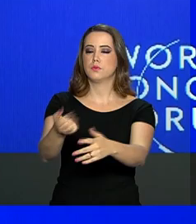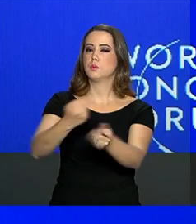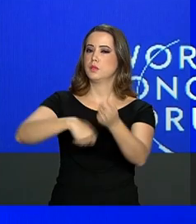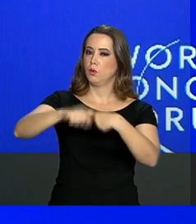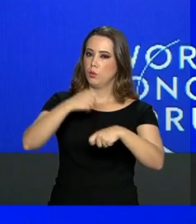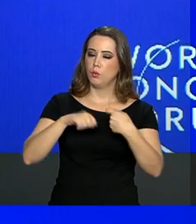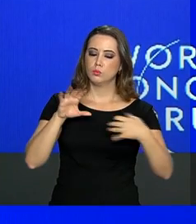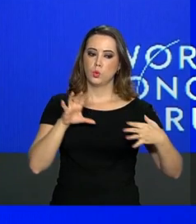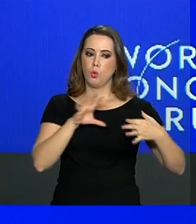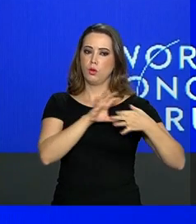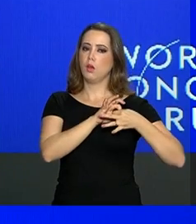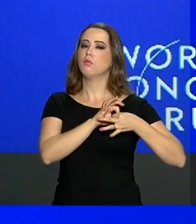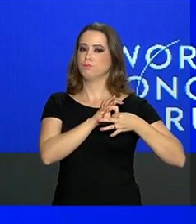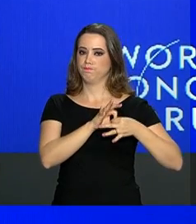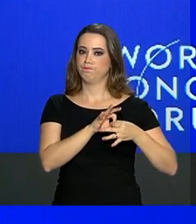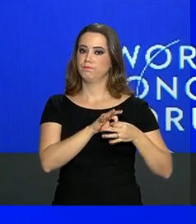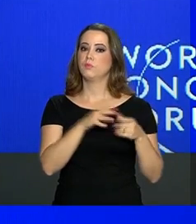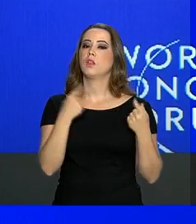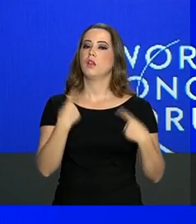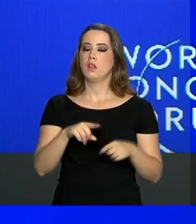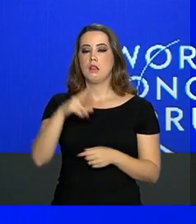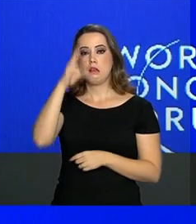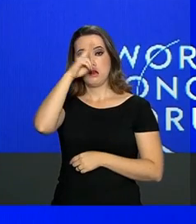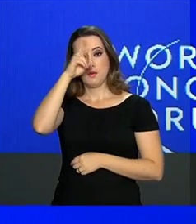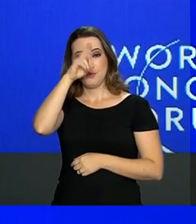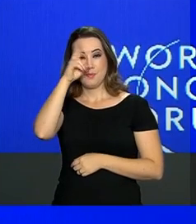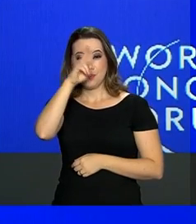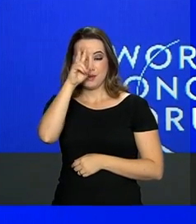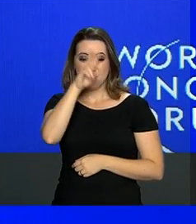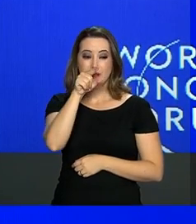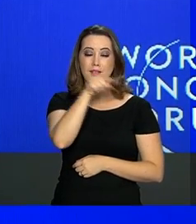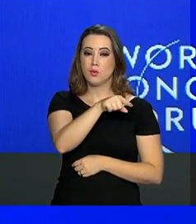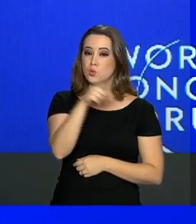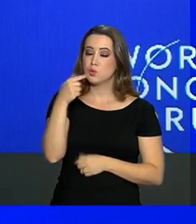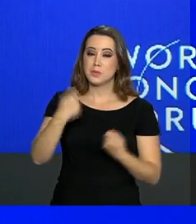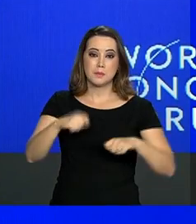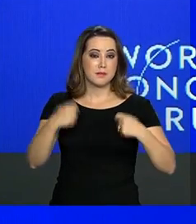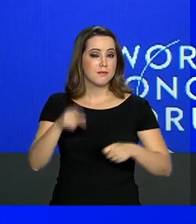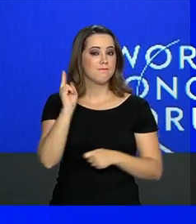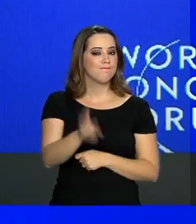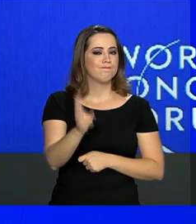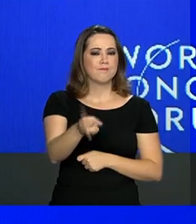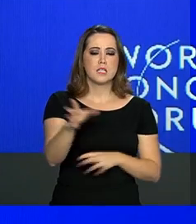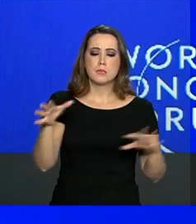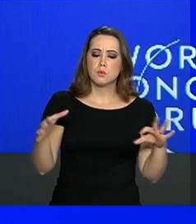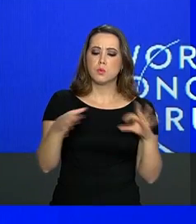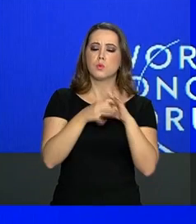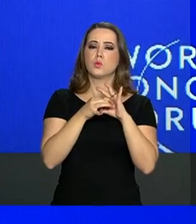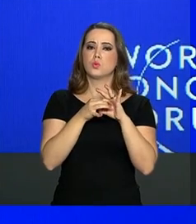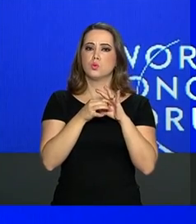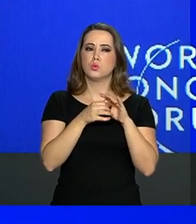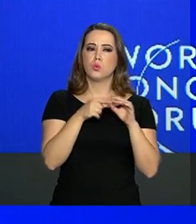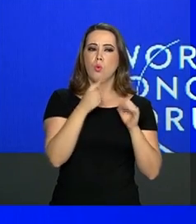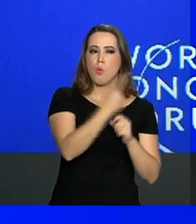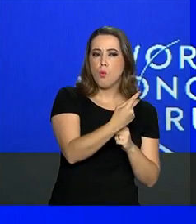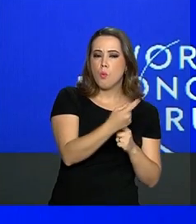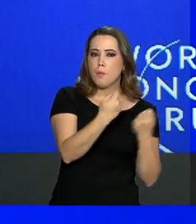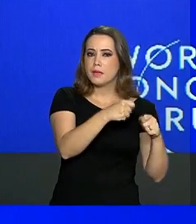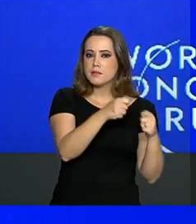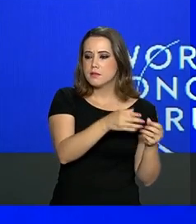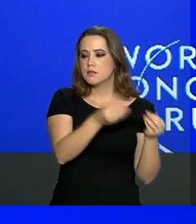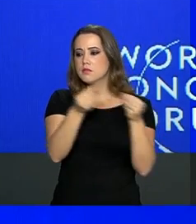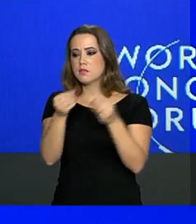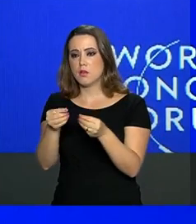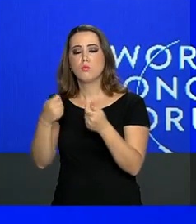econômico, lembrando que são interdependentes e indissociáveis. Os setores que nos criticam têm, na